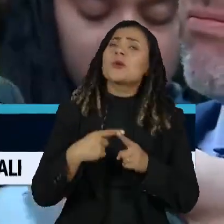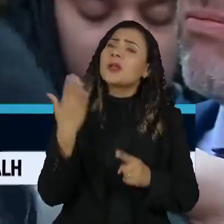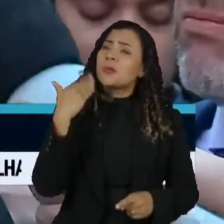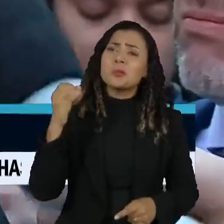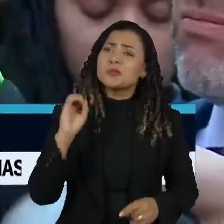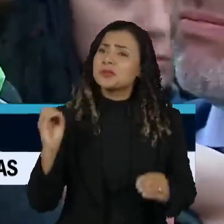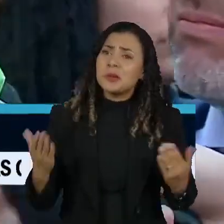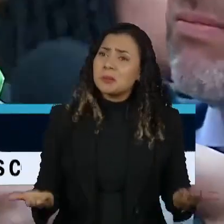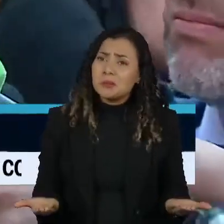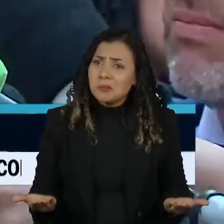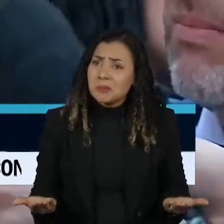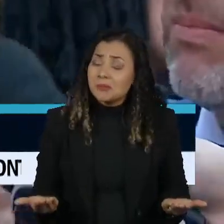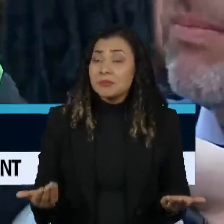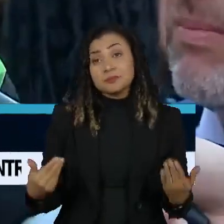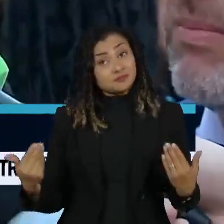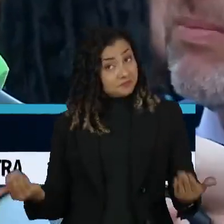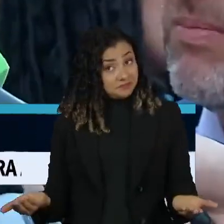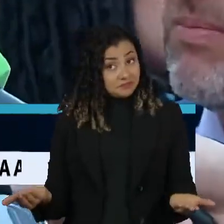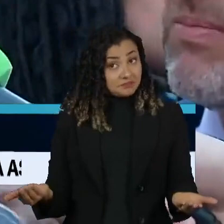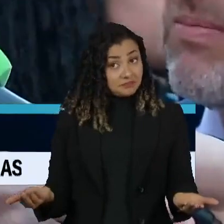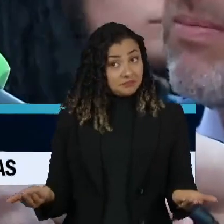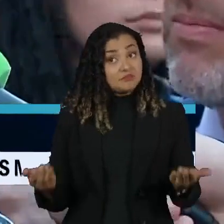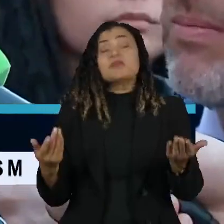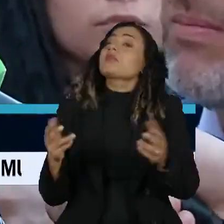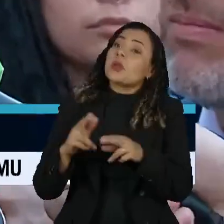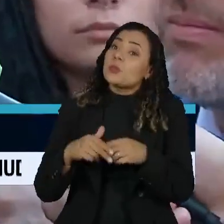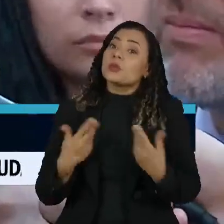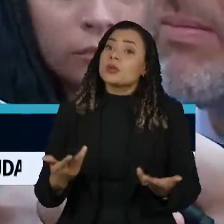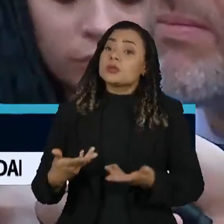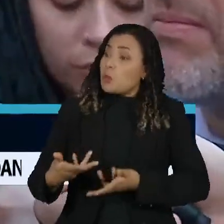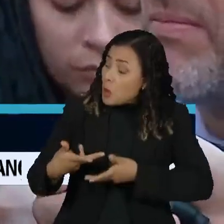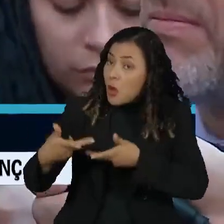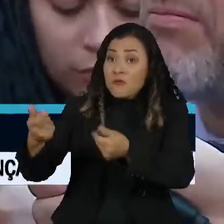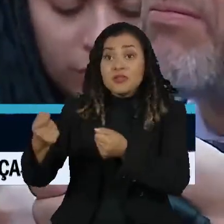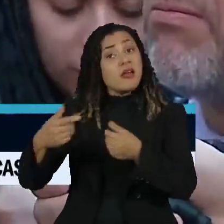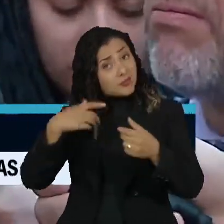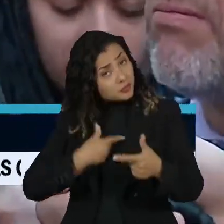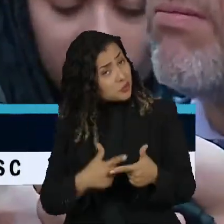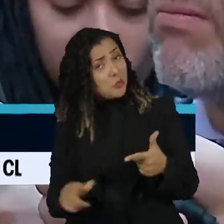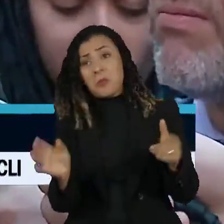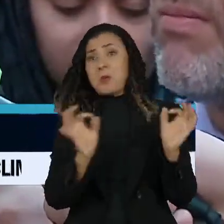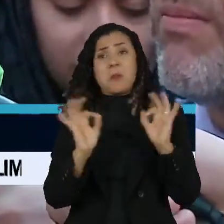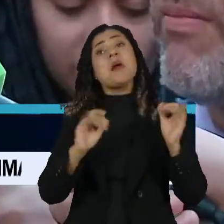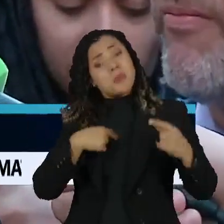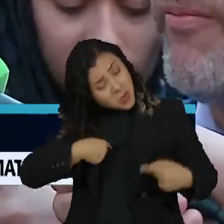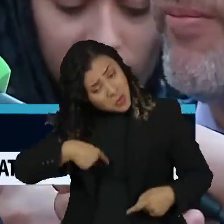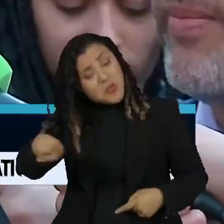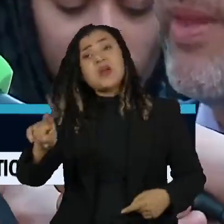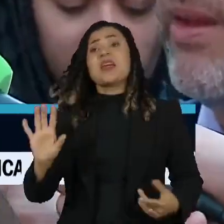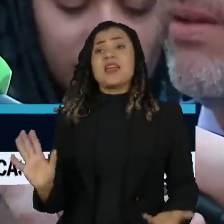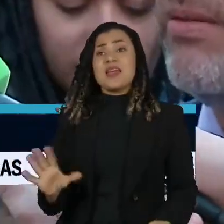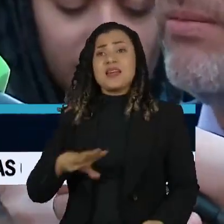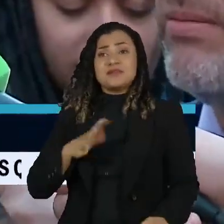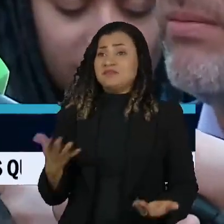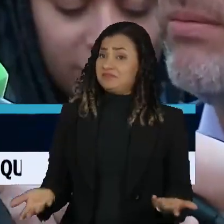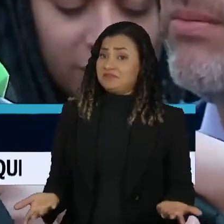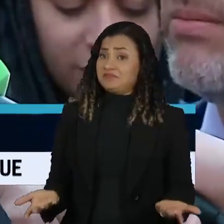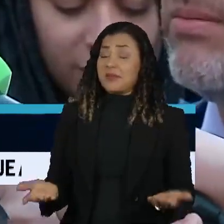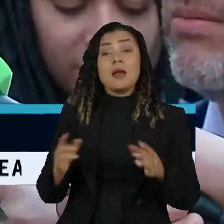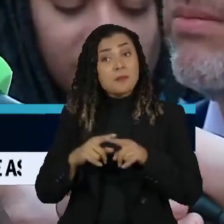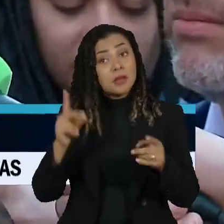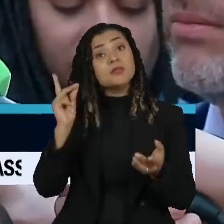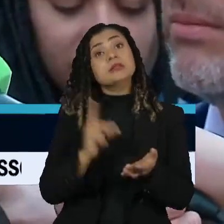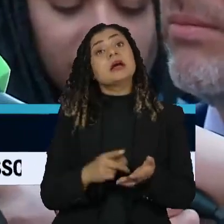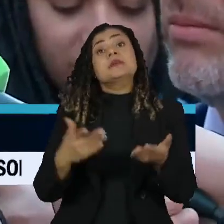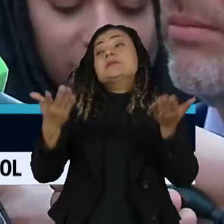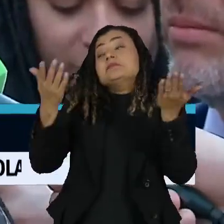que não convocaram? Me indiciam sem convocar? Ou até convidar? Eu iria lá sem problema nenhum. Obviamente eles temiam alguma coisa e